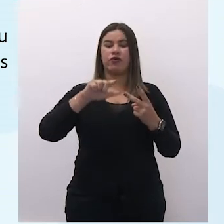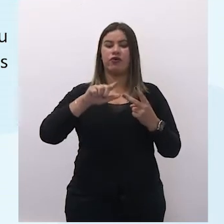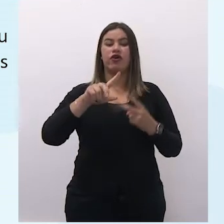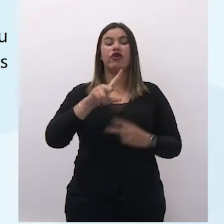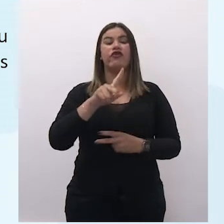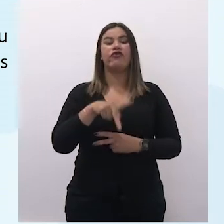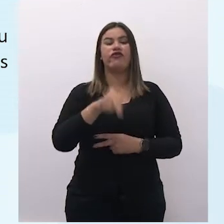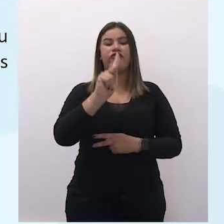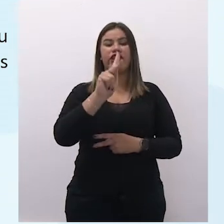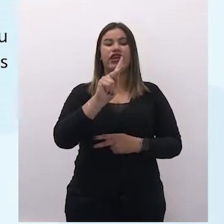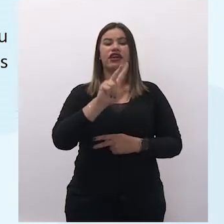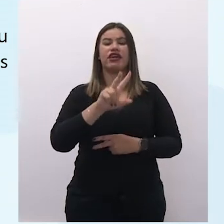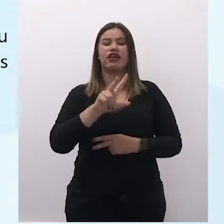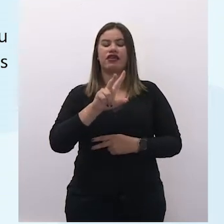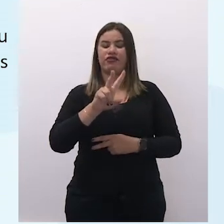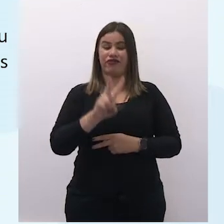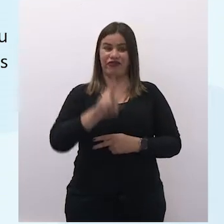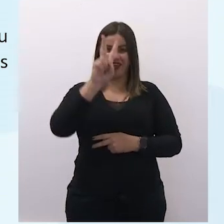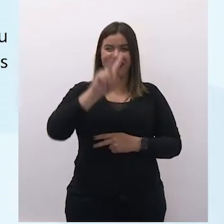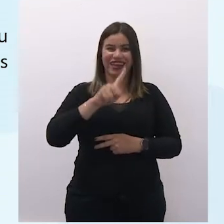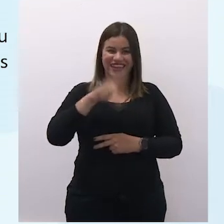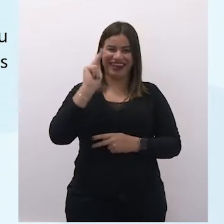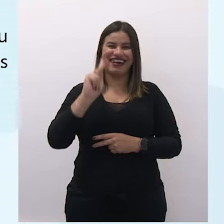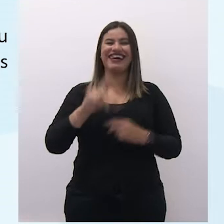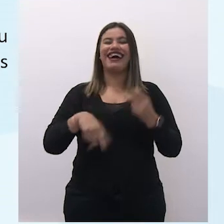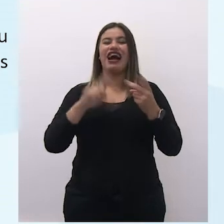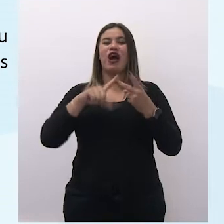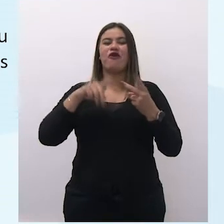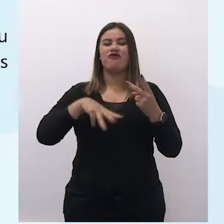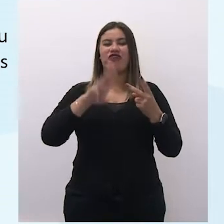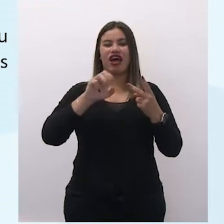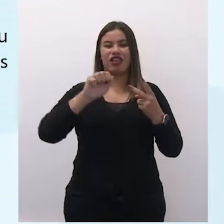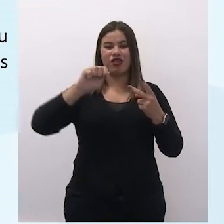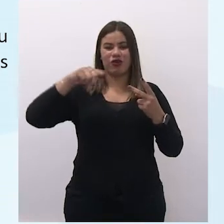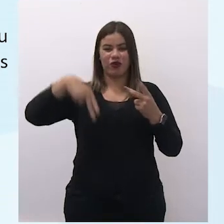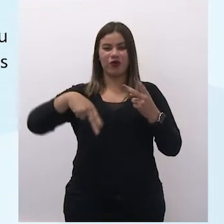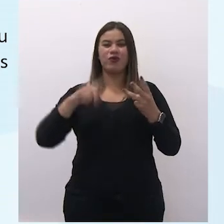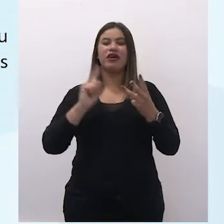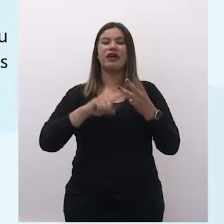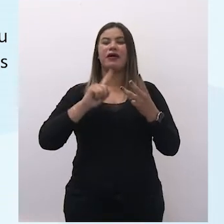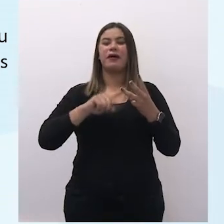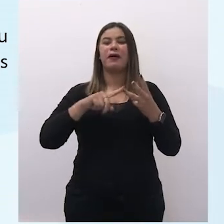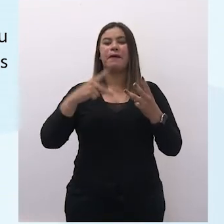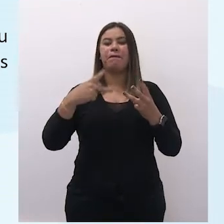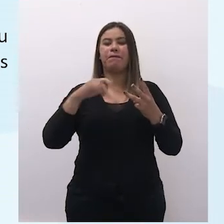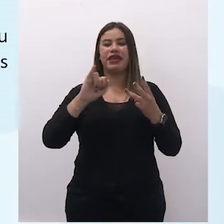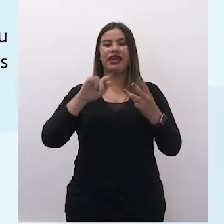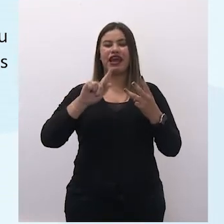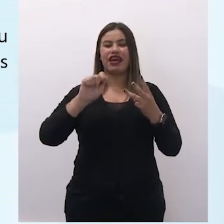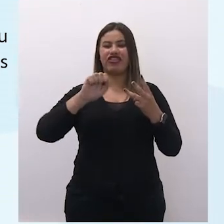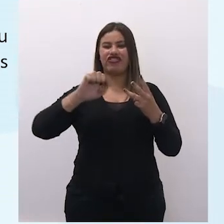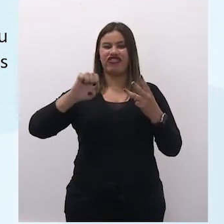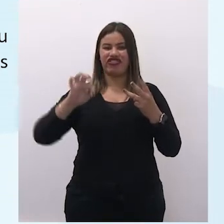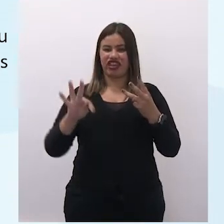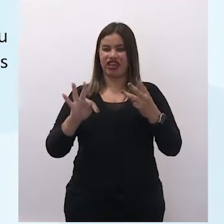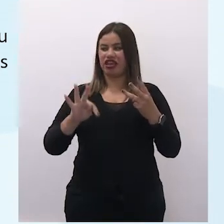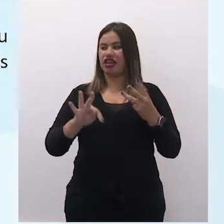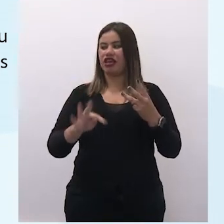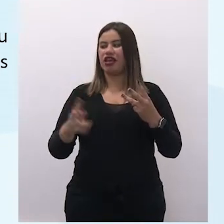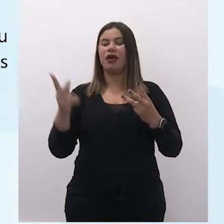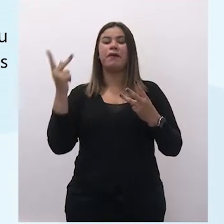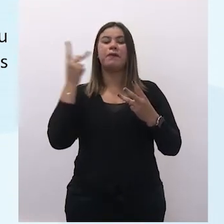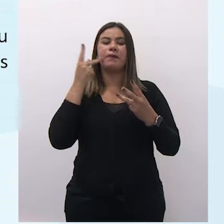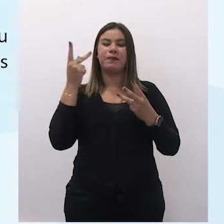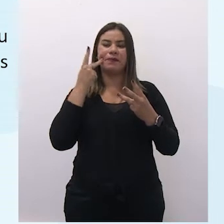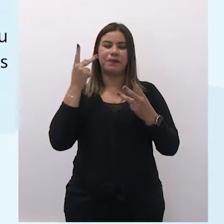hoje, esses teóricos, eles estão predominantes, eles estão fortalecidos, porque eles realmente estudam o desenvolvimento humano e como